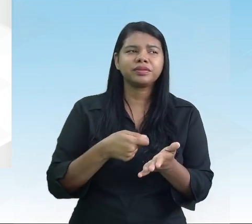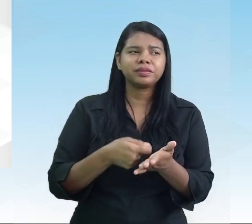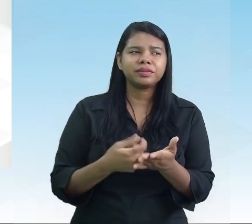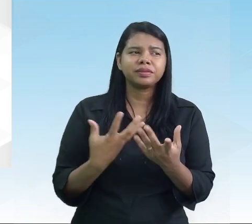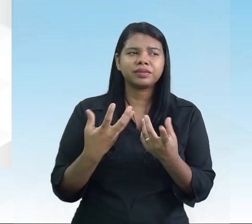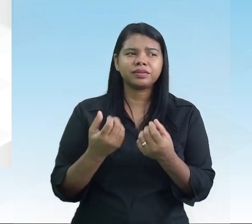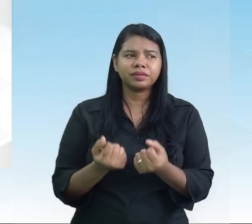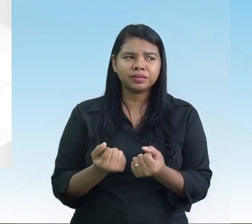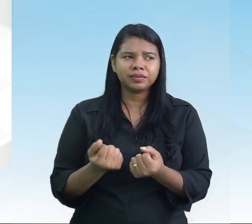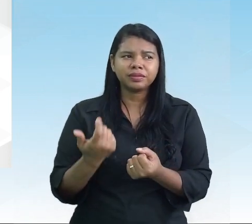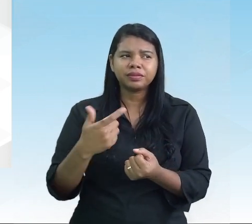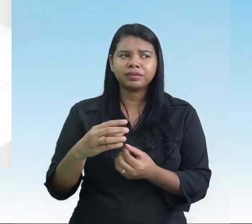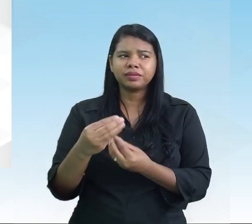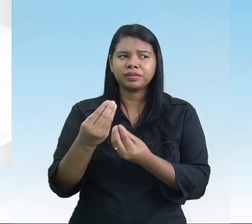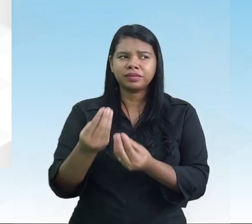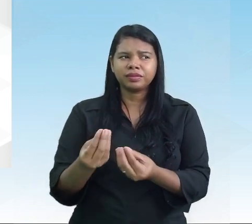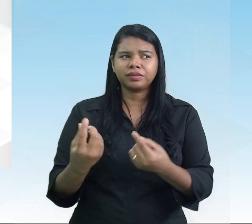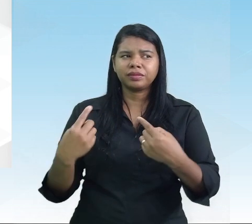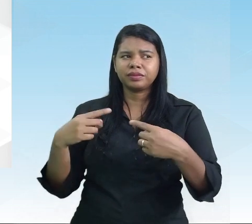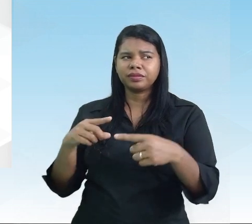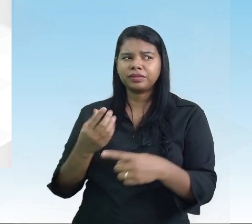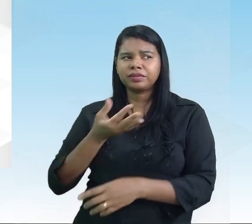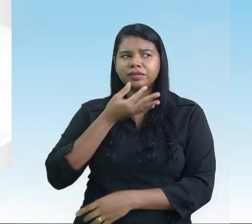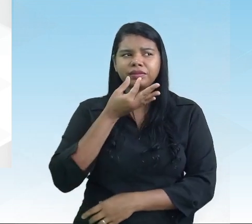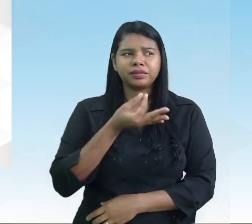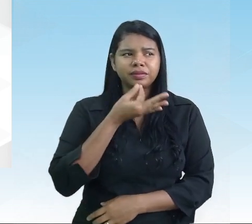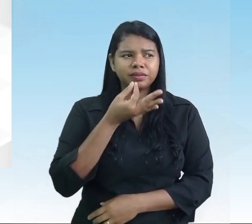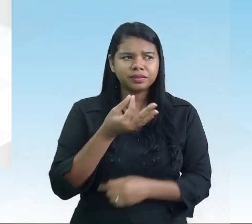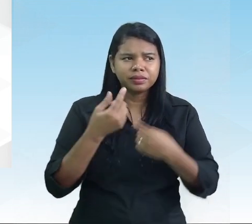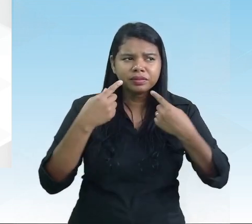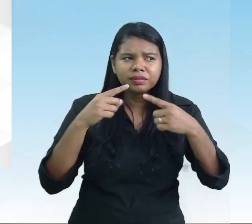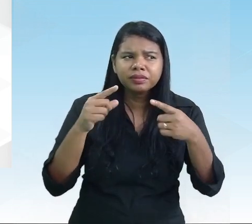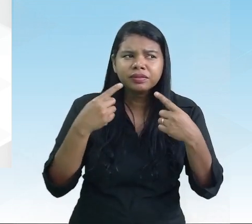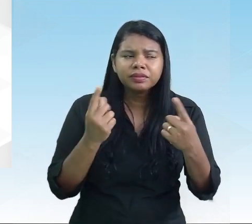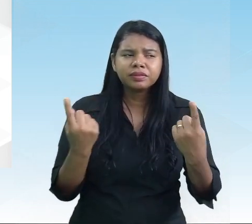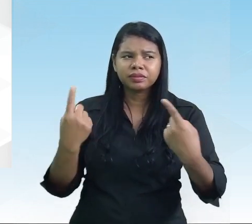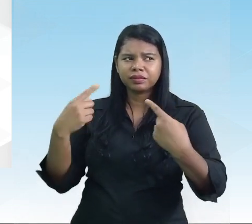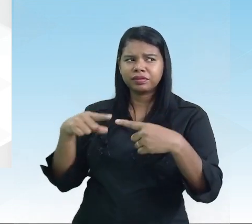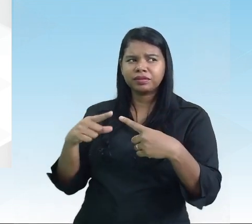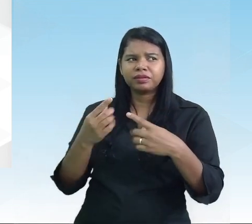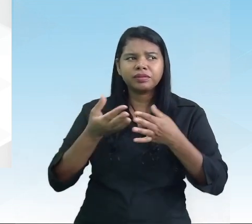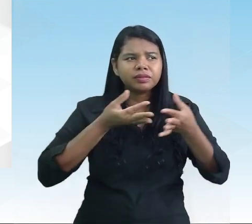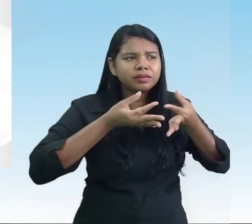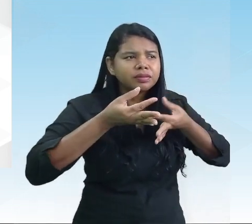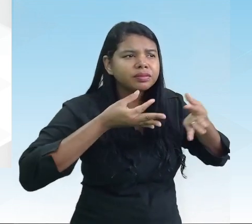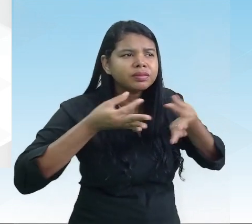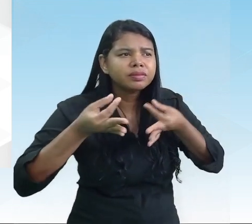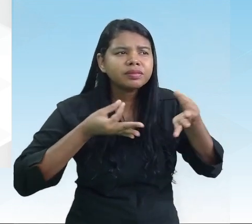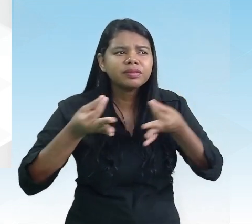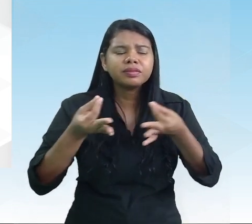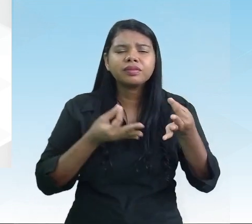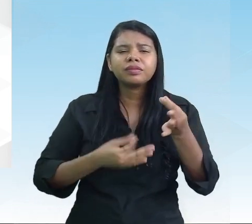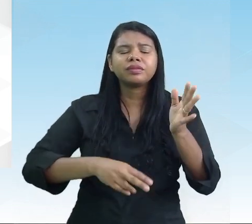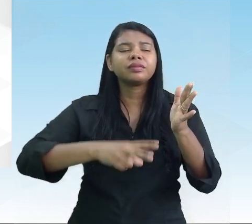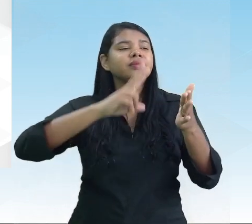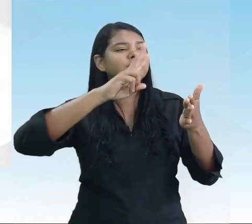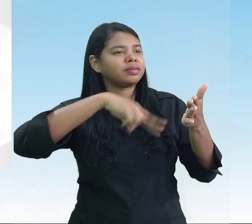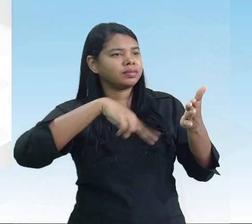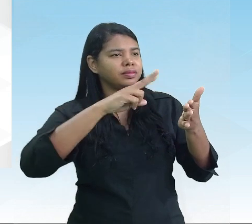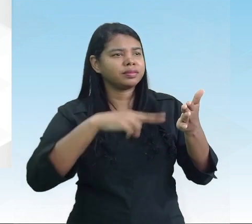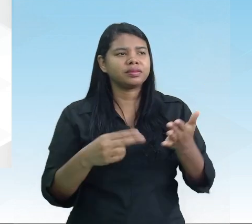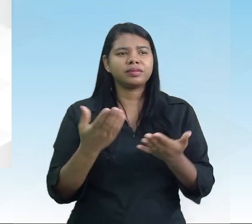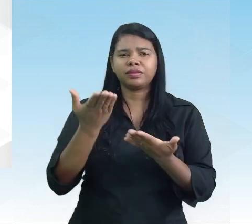aceitar aquilo que o outro está defendendo. Você pode criticar, pode contra-argumentar. mas através da leitura. E